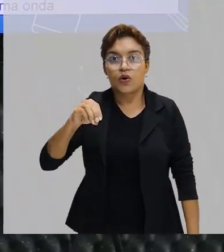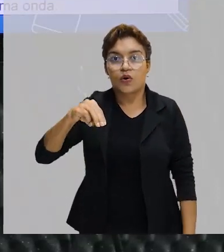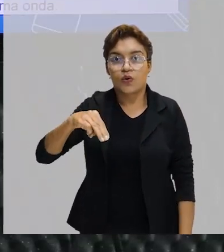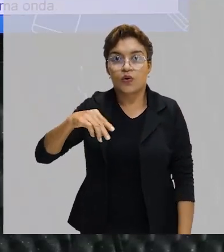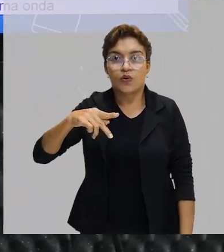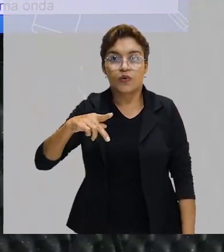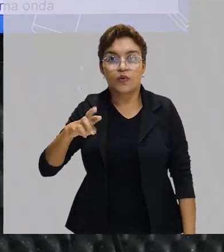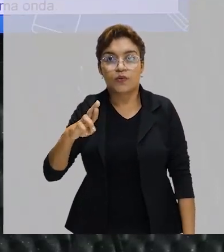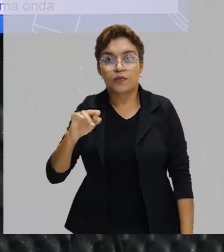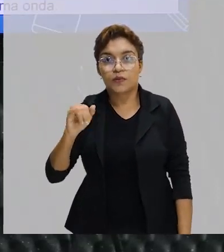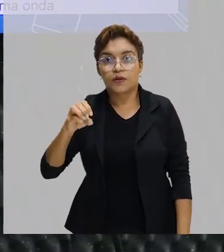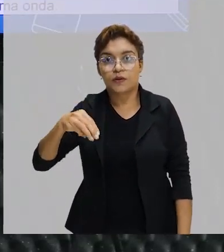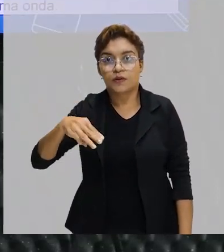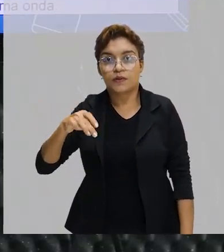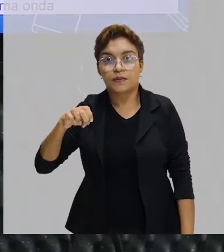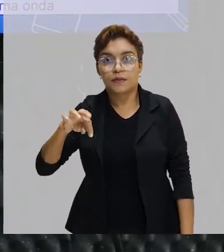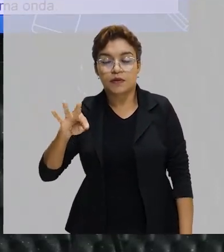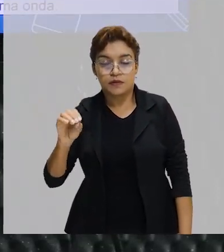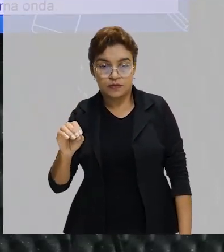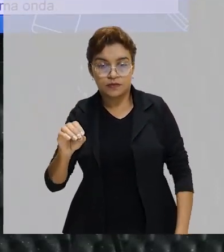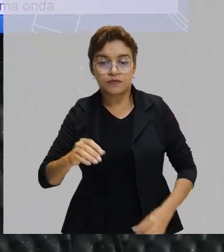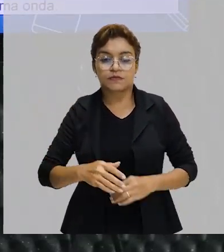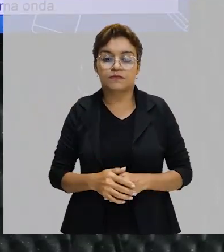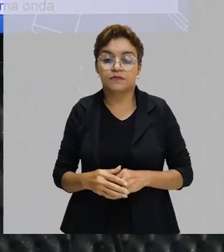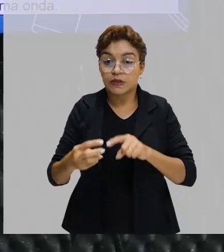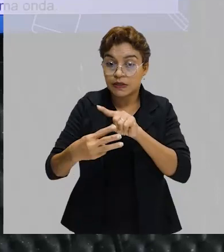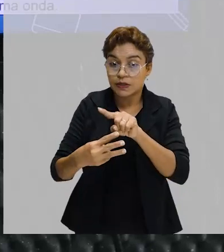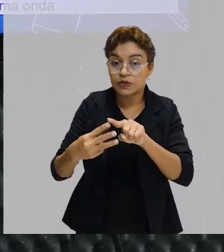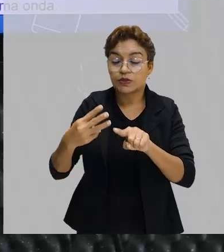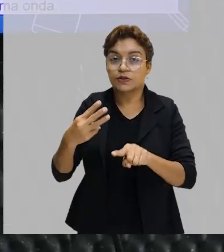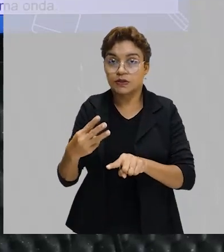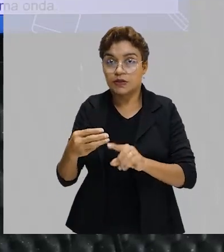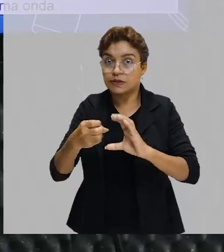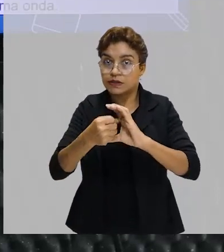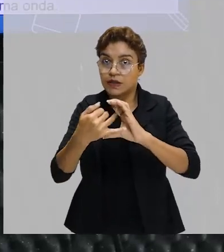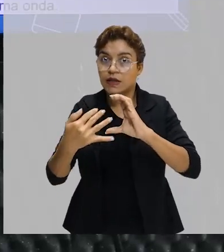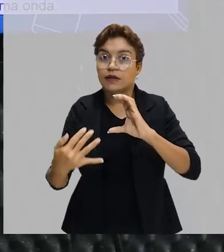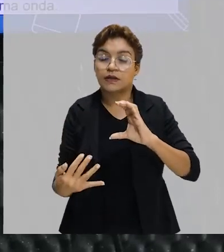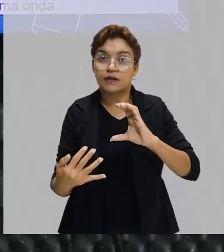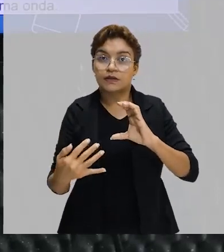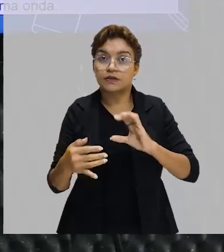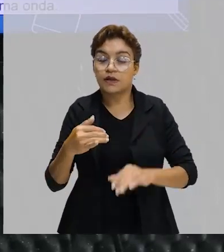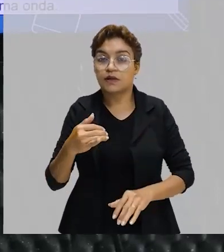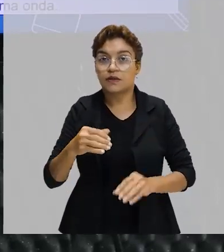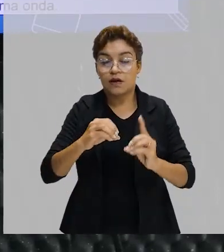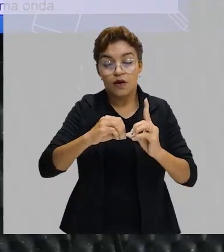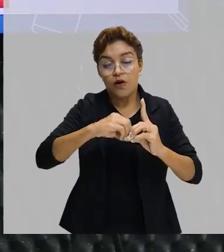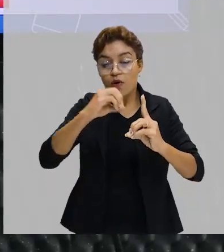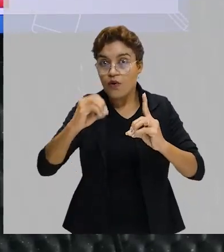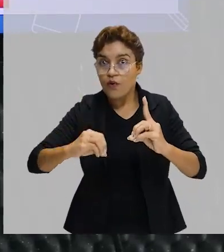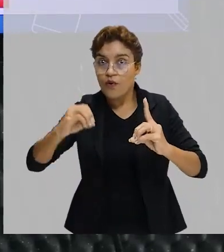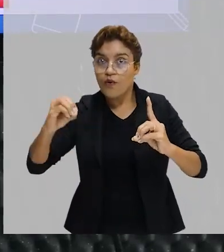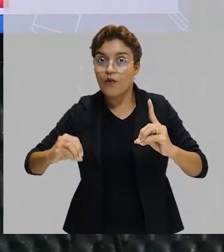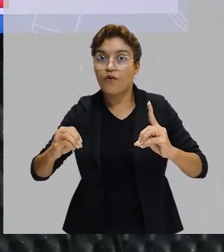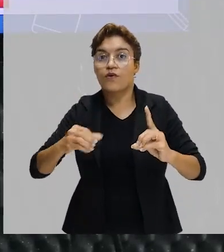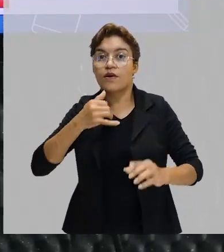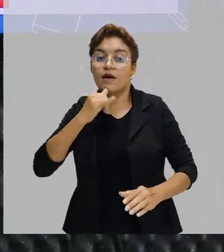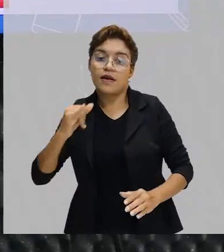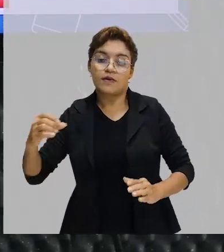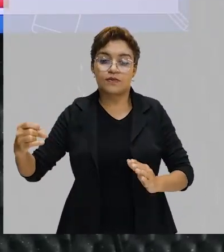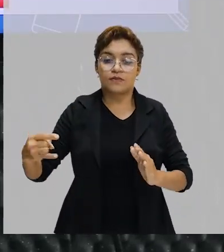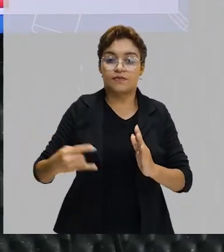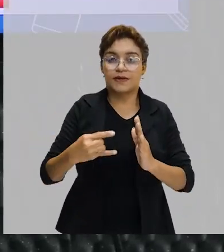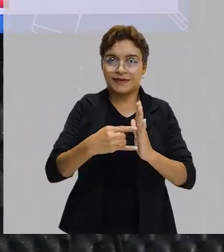vão caracterizar, certo? A onda eletromagnética. Tudo bem? Então, sabendo